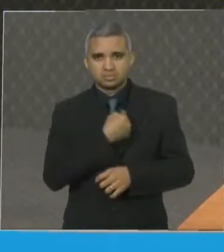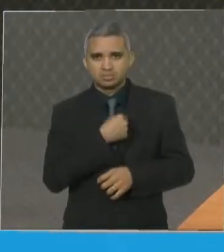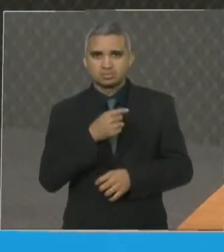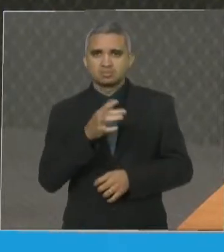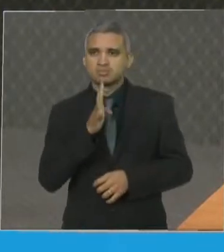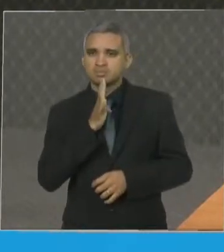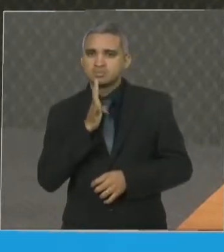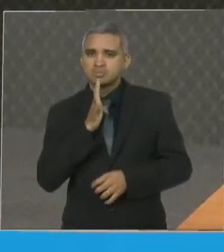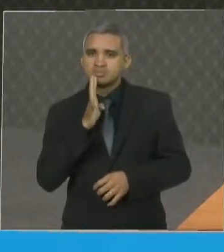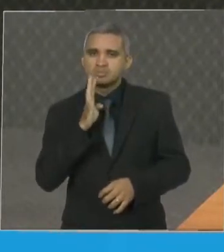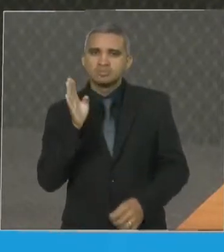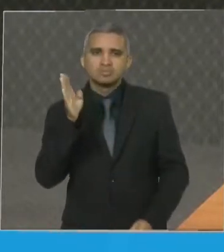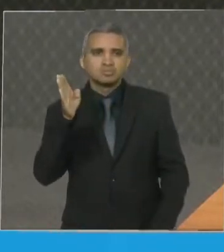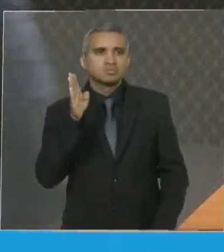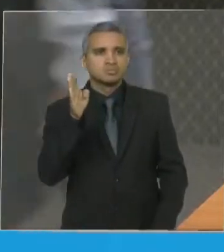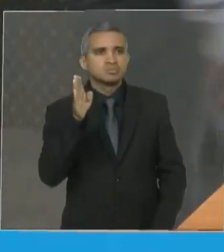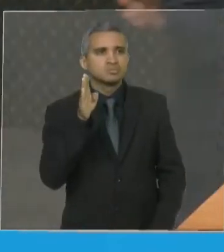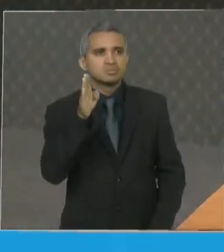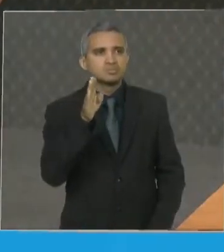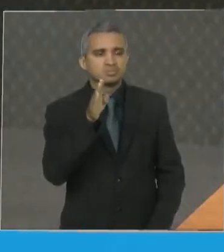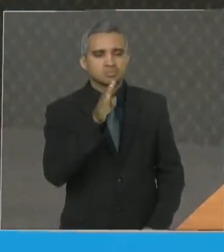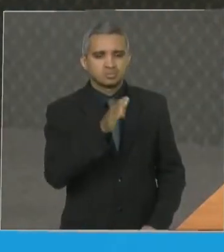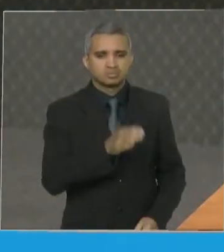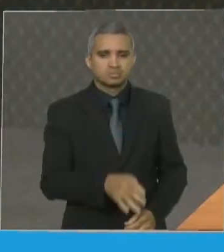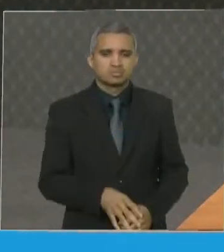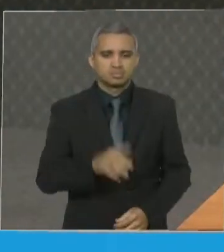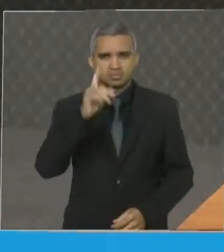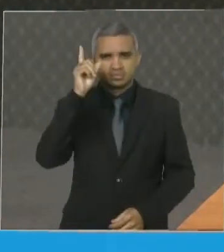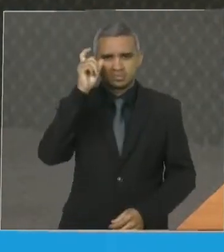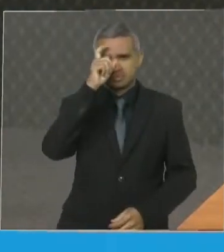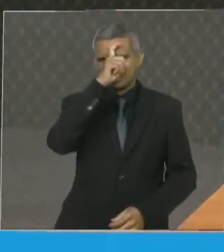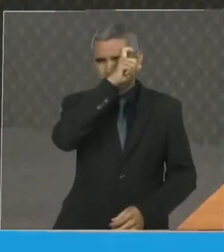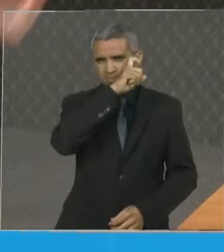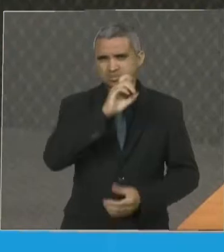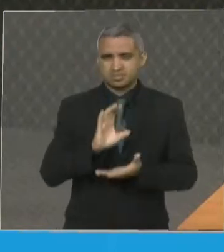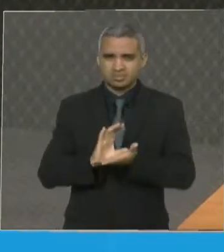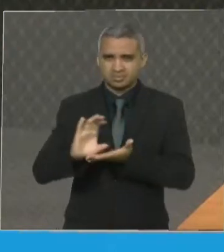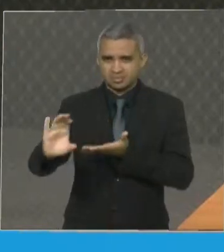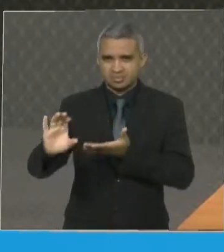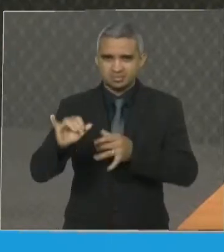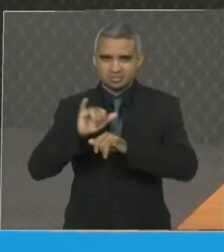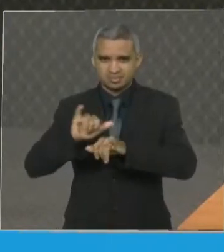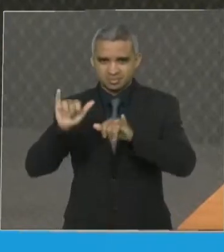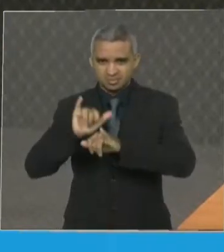muito difícil de investir. Tem aqui meu amigo, o prefeito,